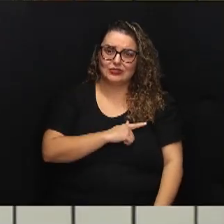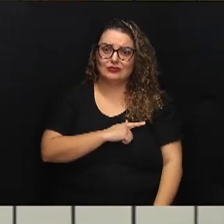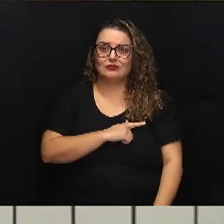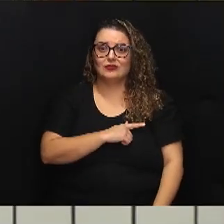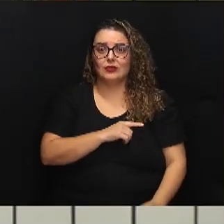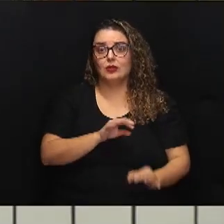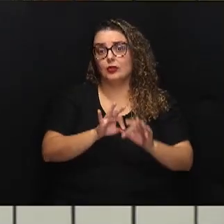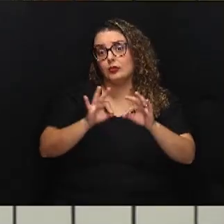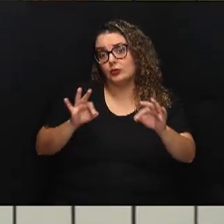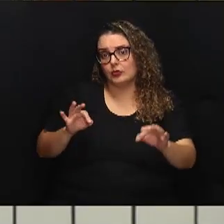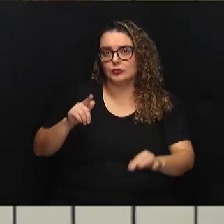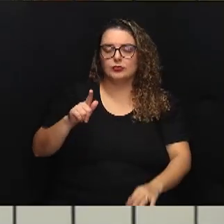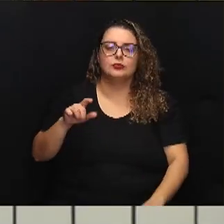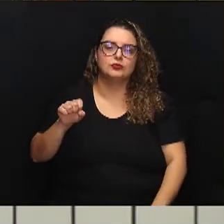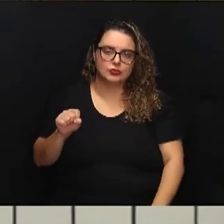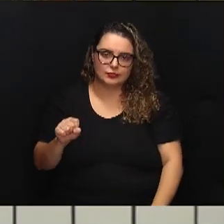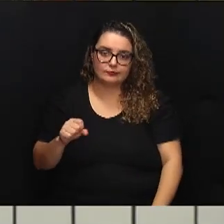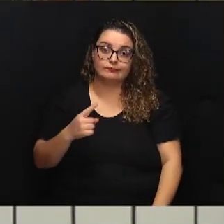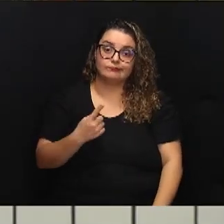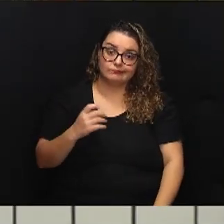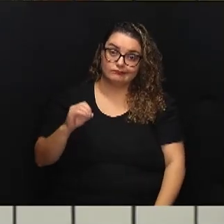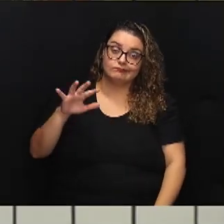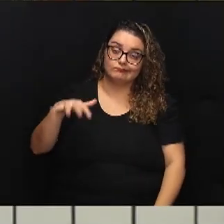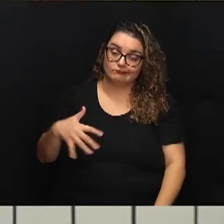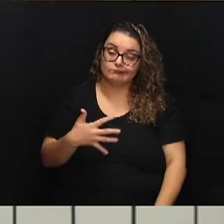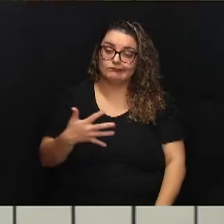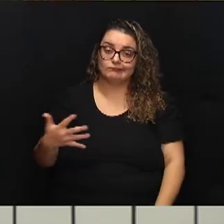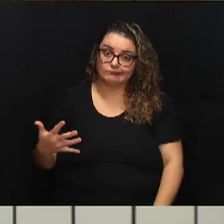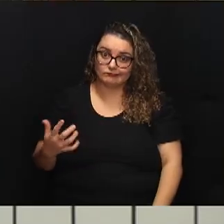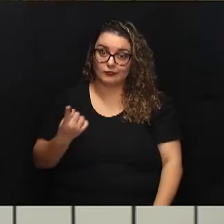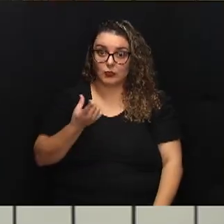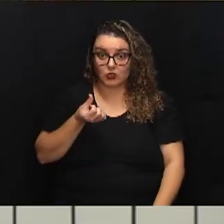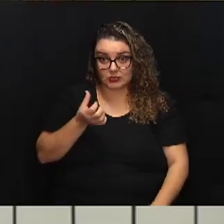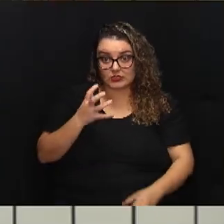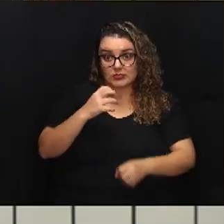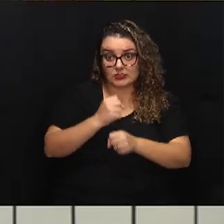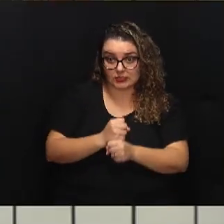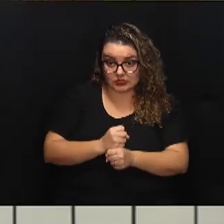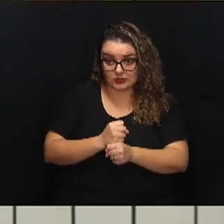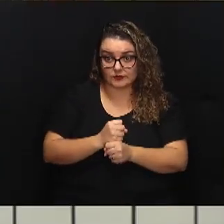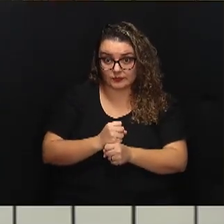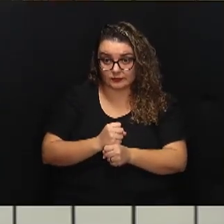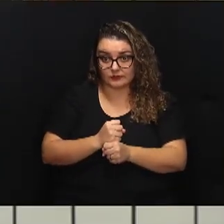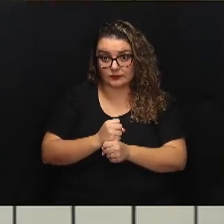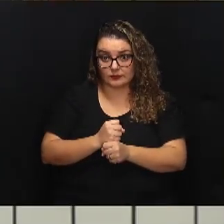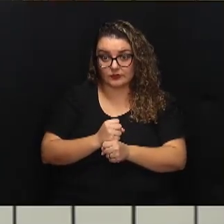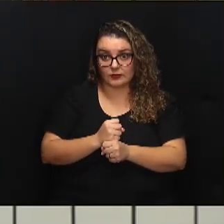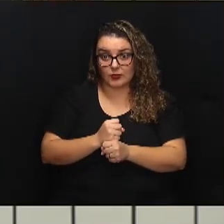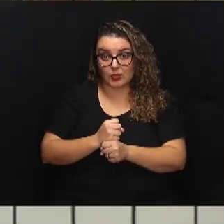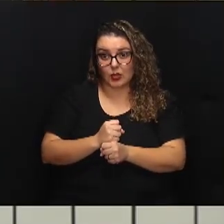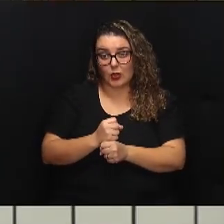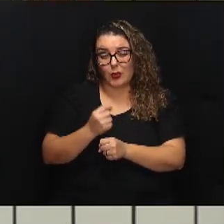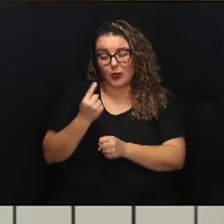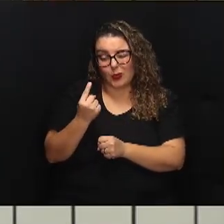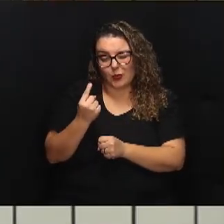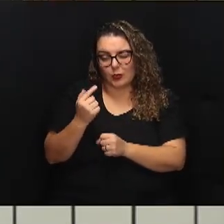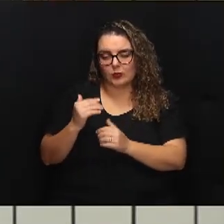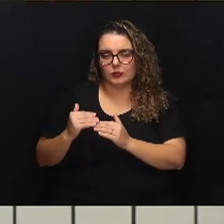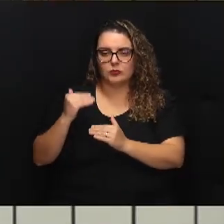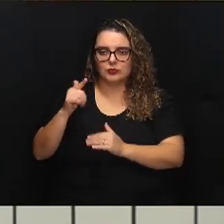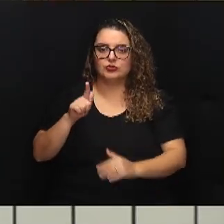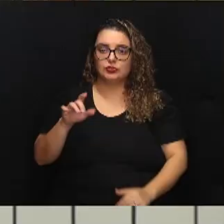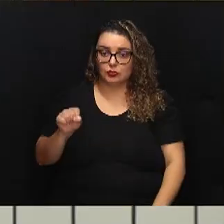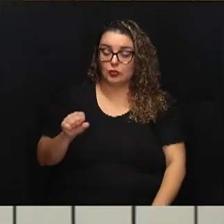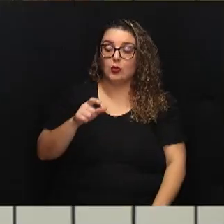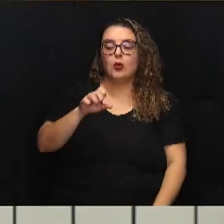do G8, né? Está na 10ª colocação com 16 pontos, a 1 do G8. A gente lembra, o G8 são as